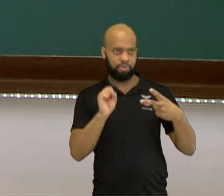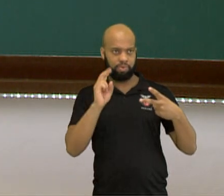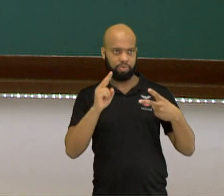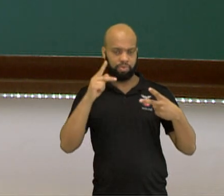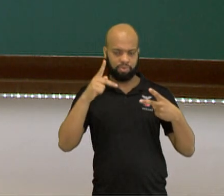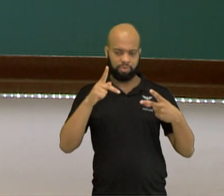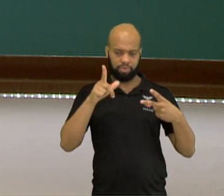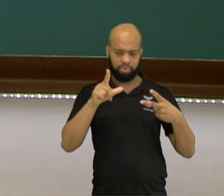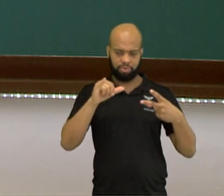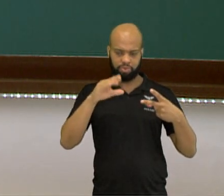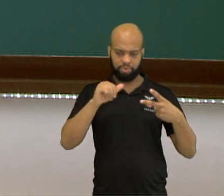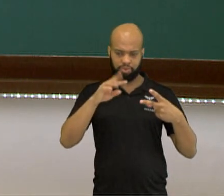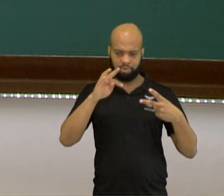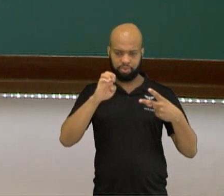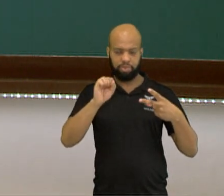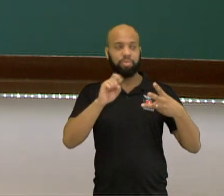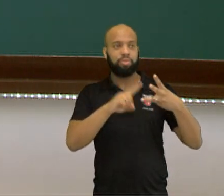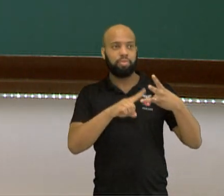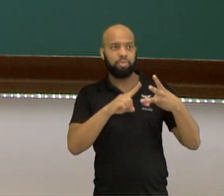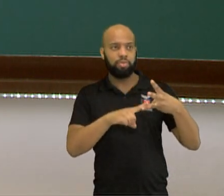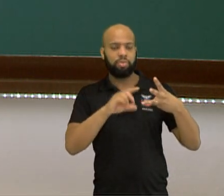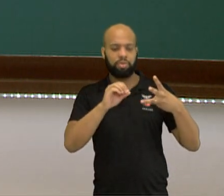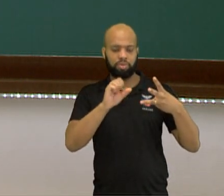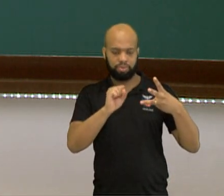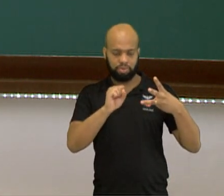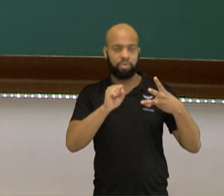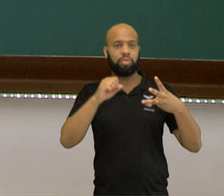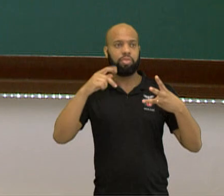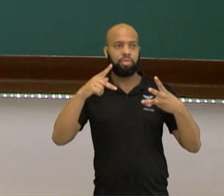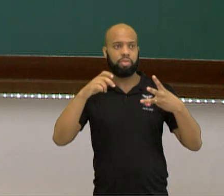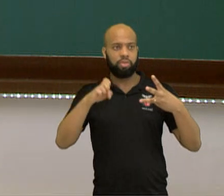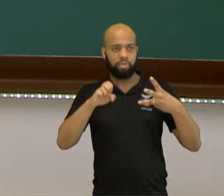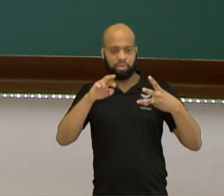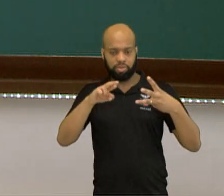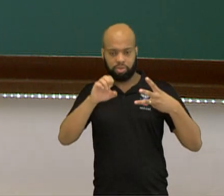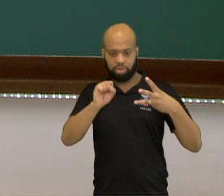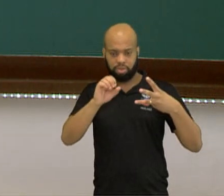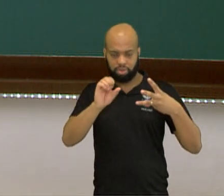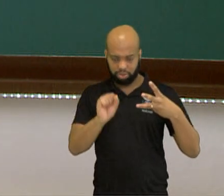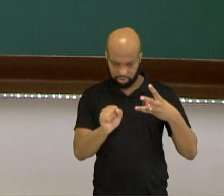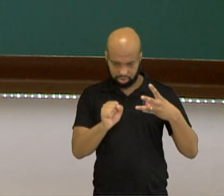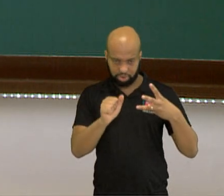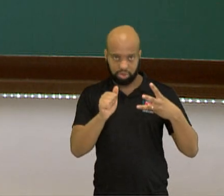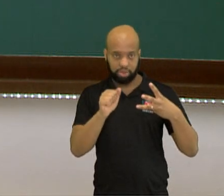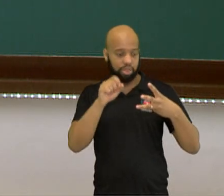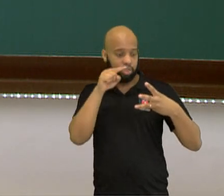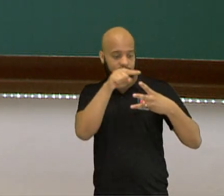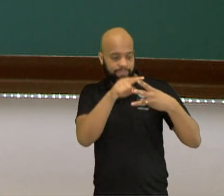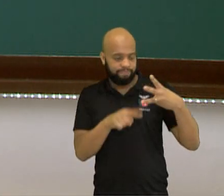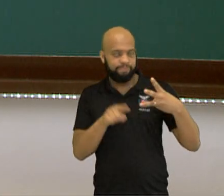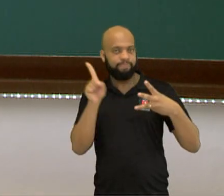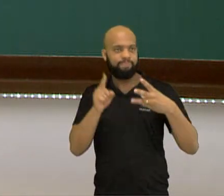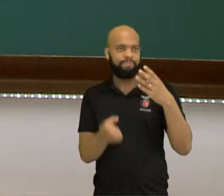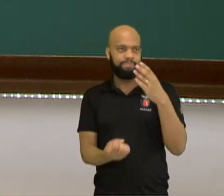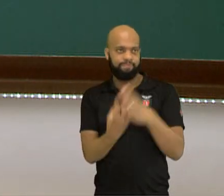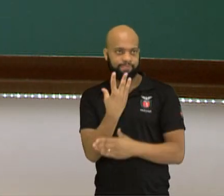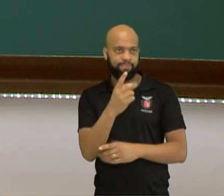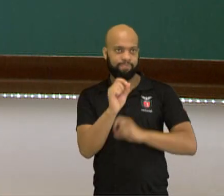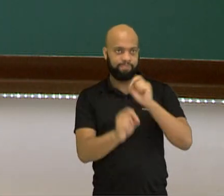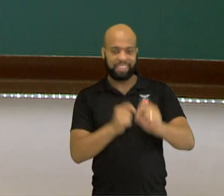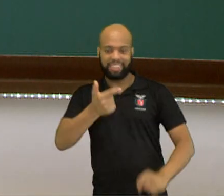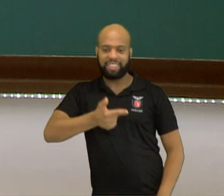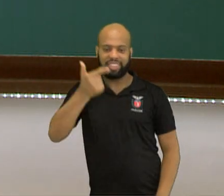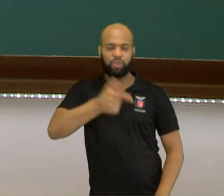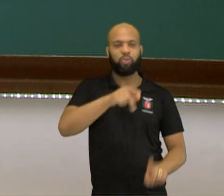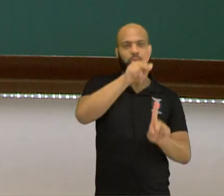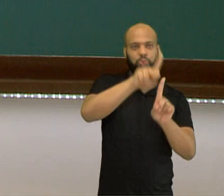e os Persas. Então, só firmando ali, Ésquilo criou o